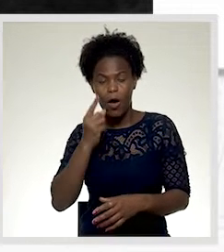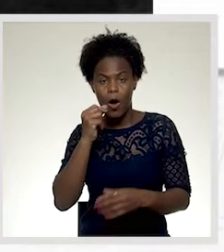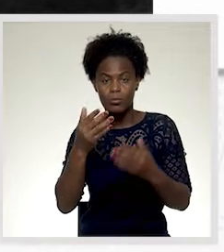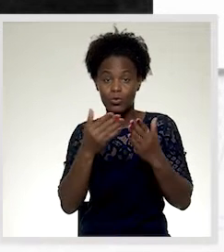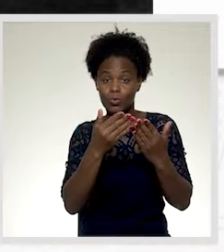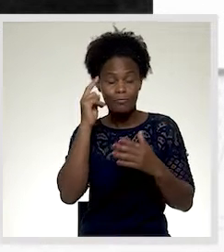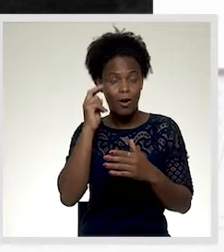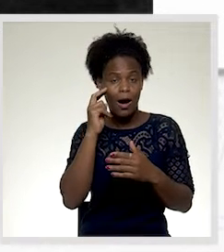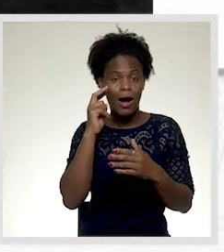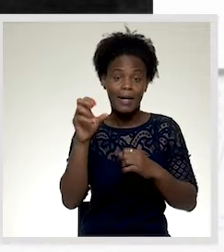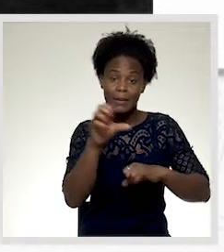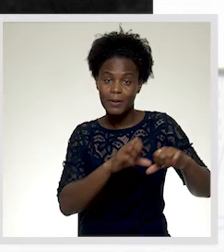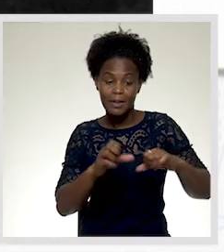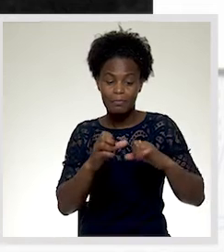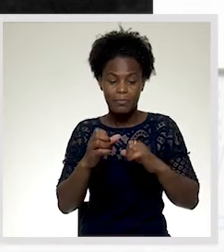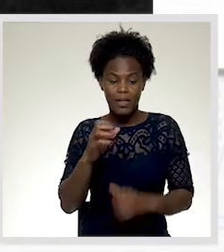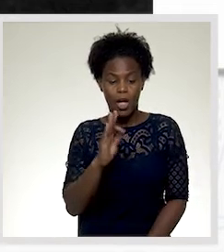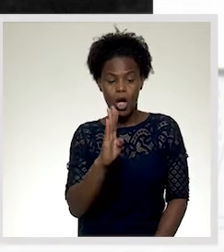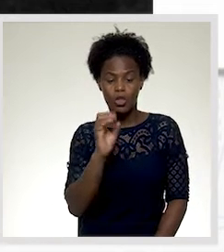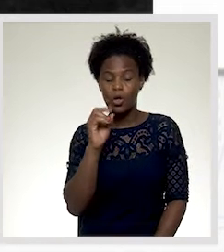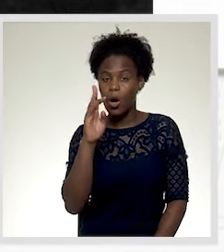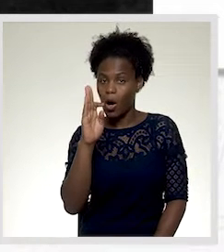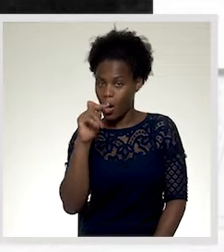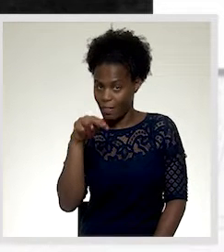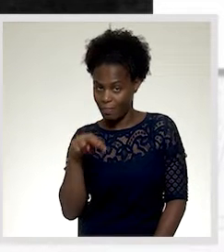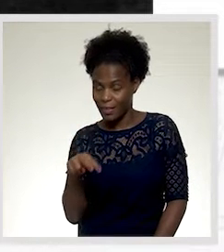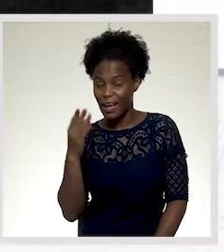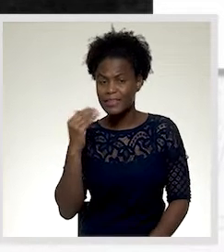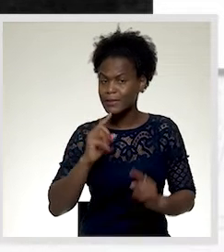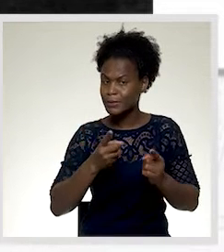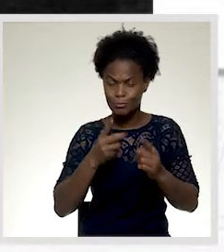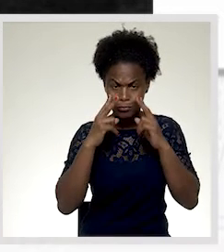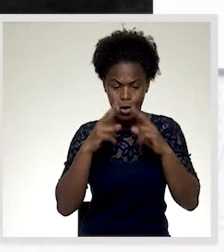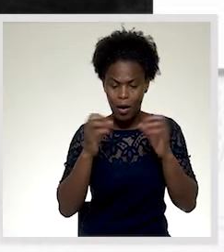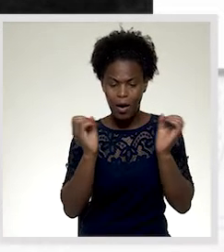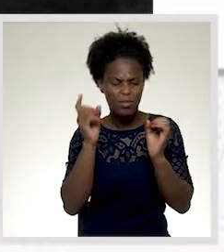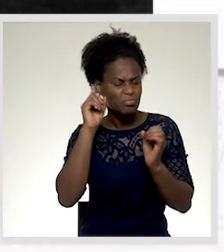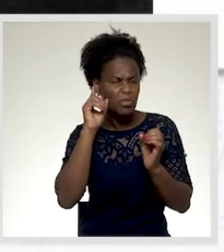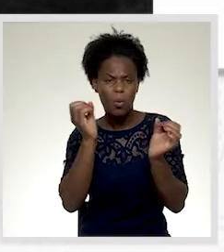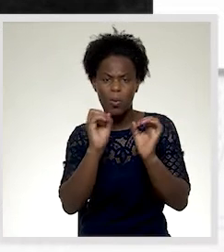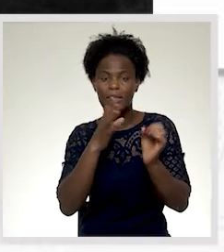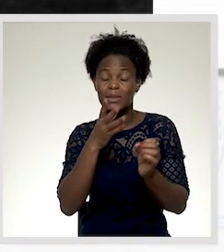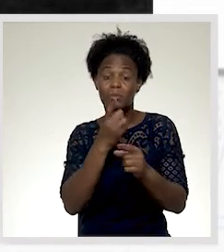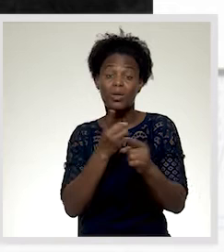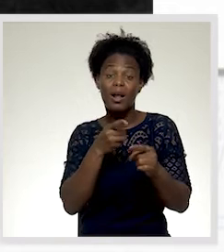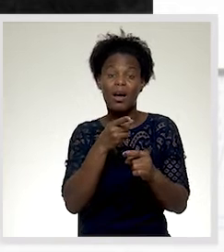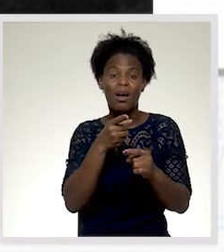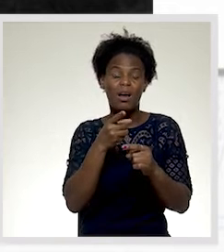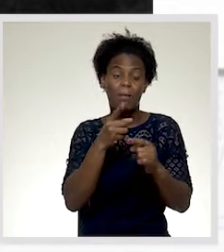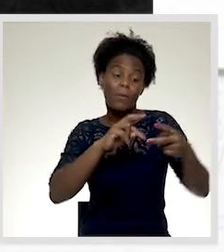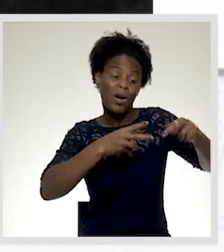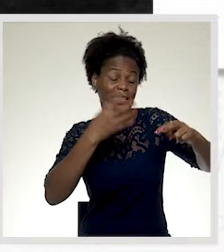Johann Friedrich Miescher. No início, não deram nenhuma importância a esta descoberta por se considerar que se tratasse de